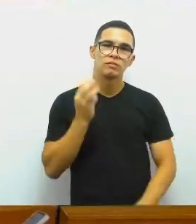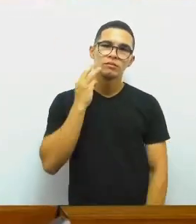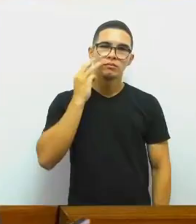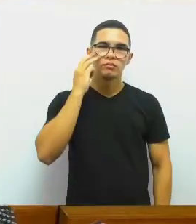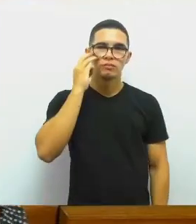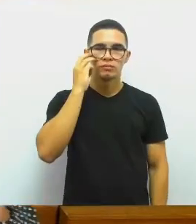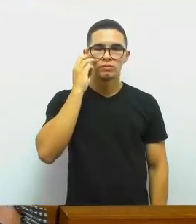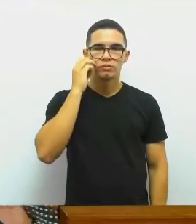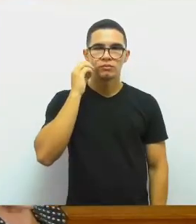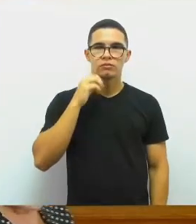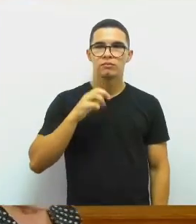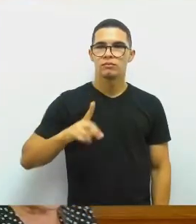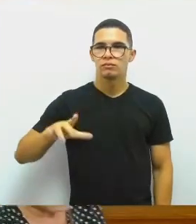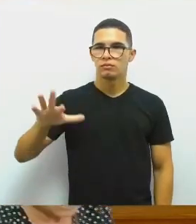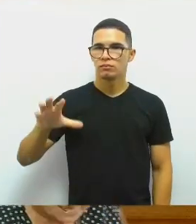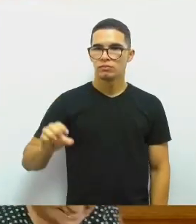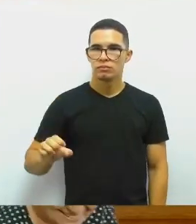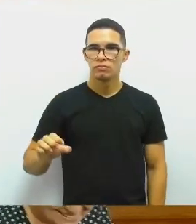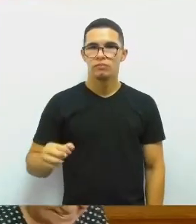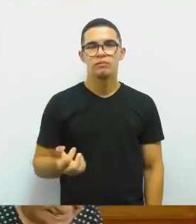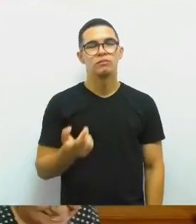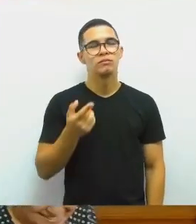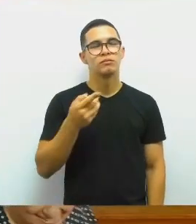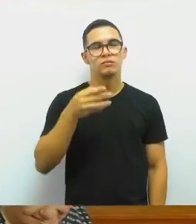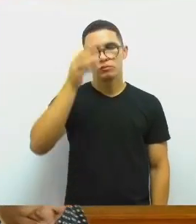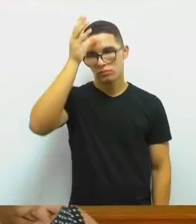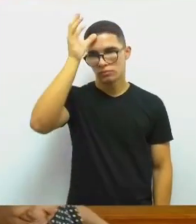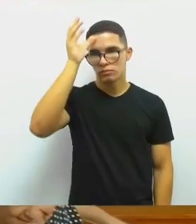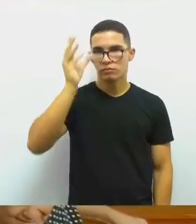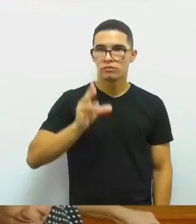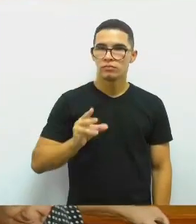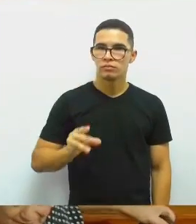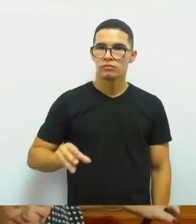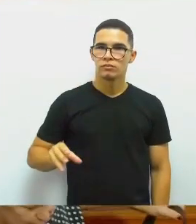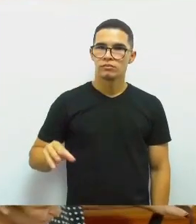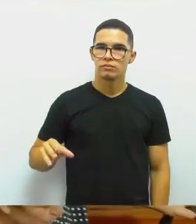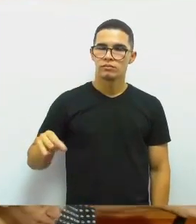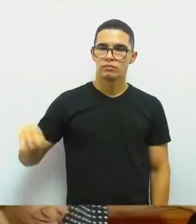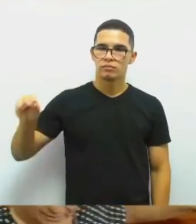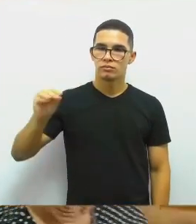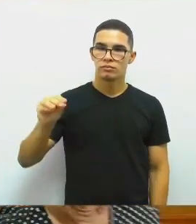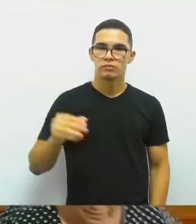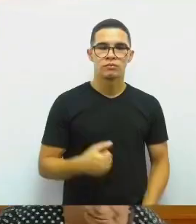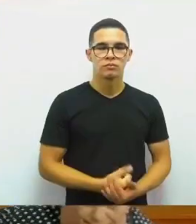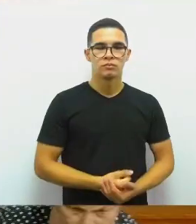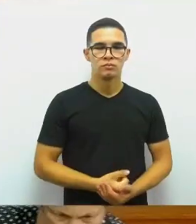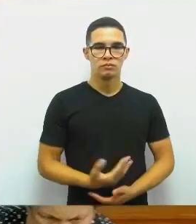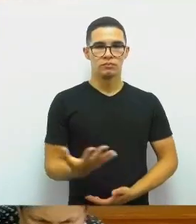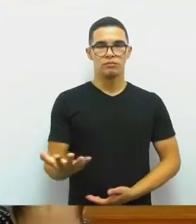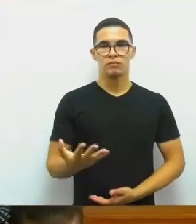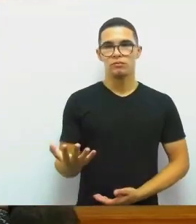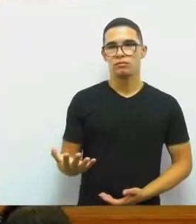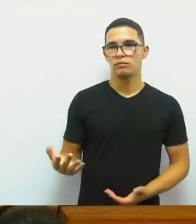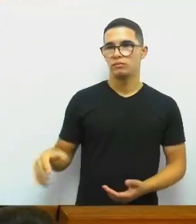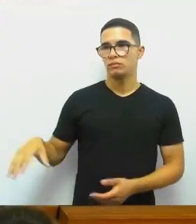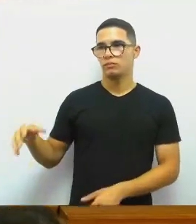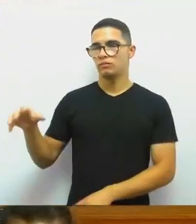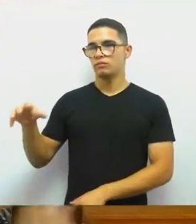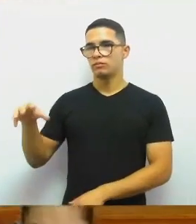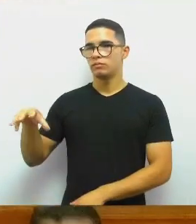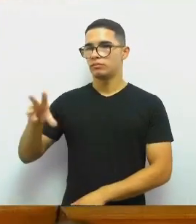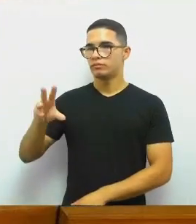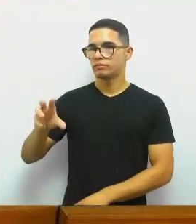Sindicato, o vereador Edinho Rodrigues, o vereador Charles Neves e o vereador Mascote. Solicito ao segundo secretário ad hoc,